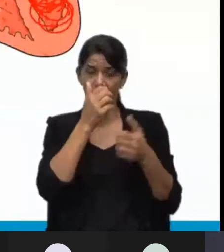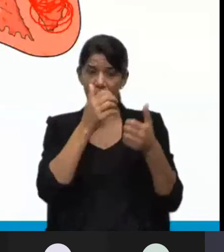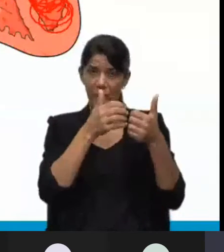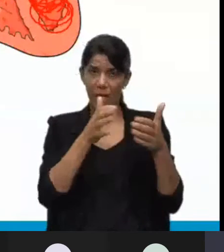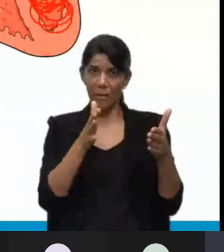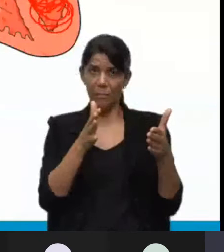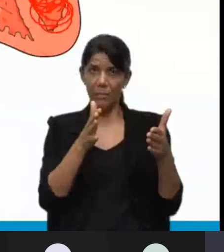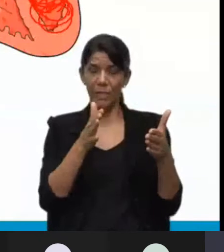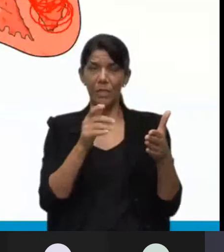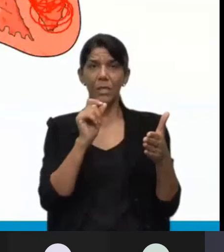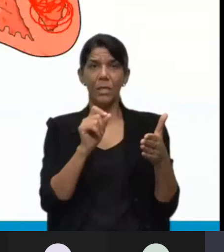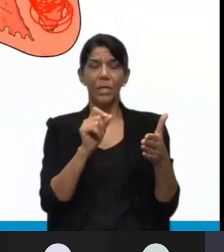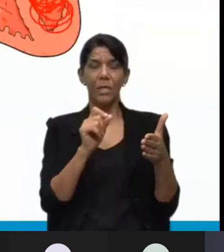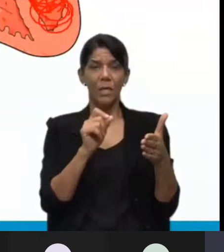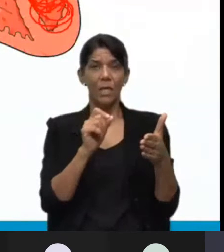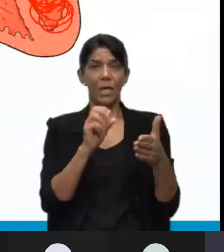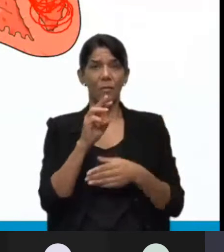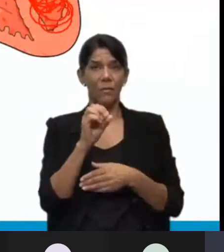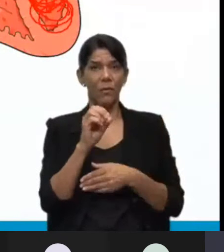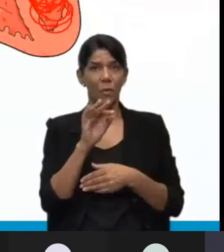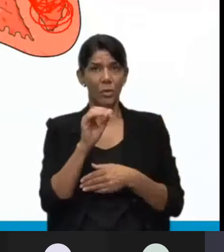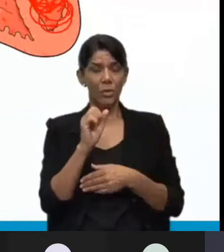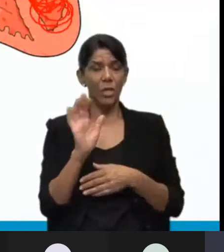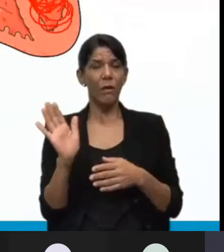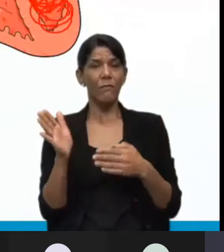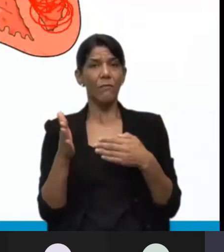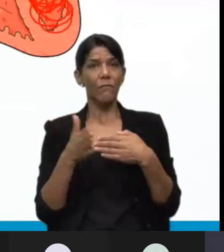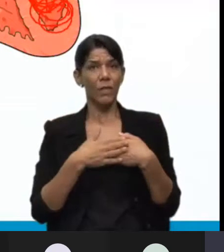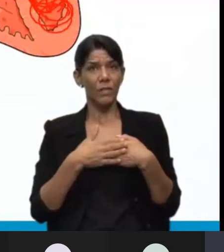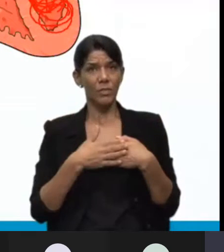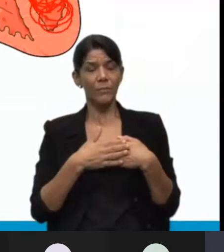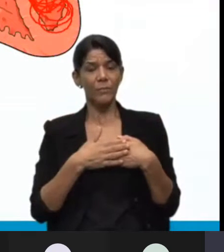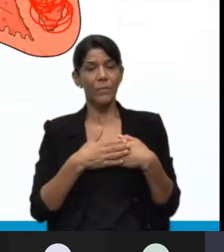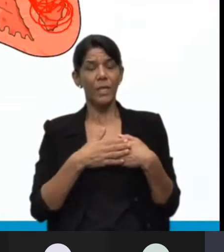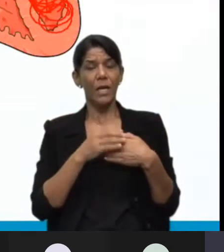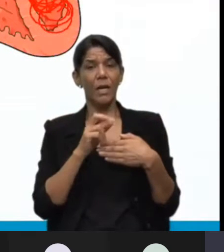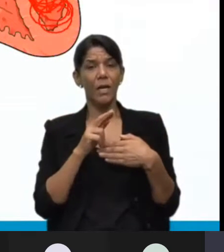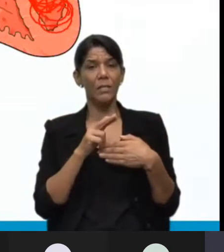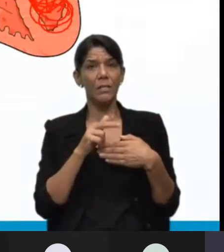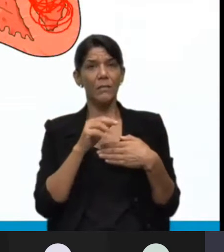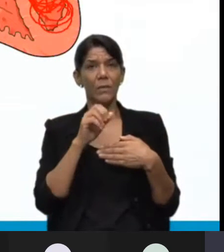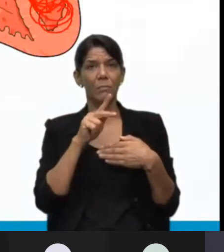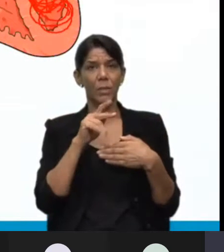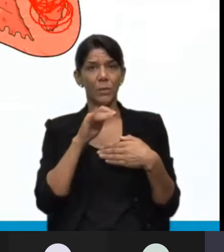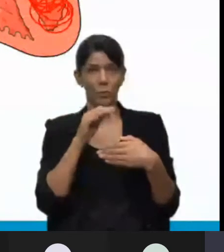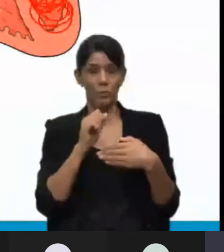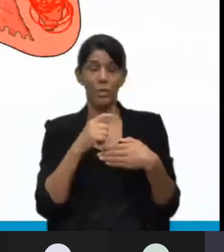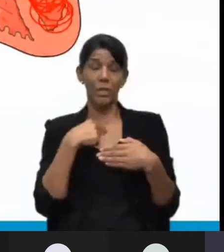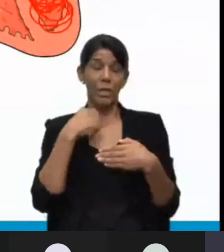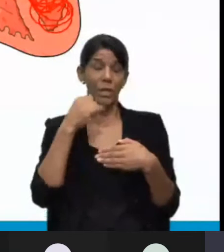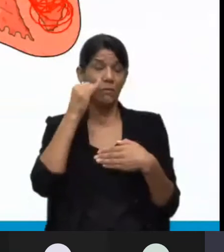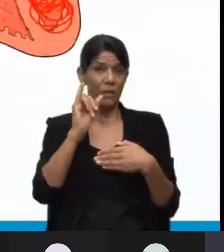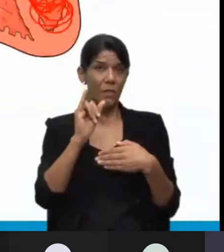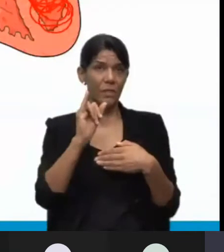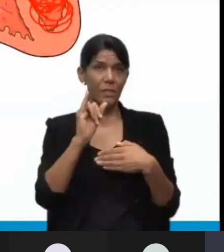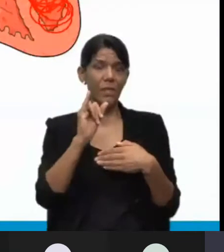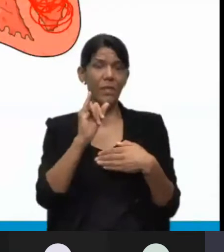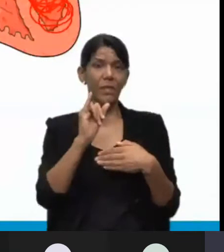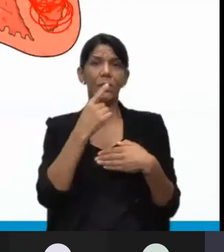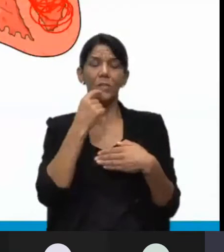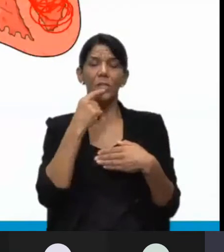abre a válvula aórtica fecha essa válvula bicúspide aqui, tá? Evitando que o